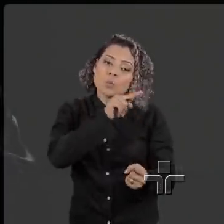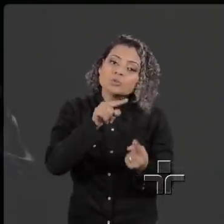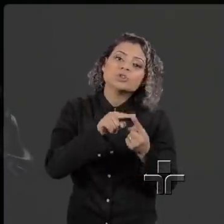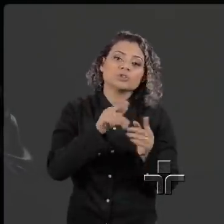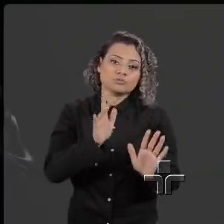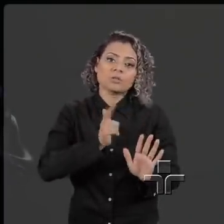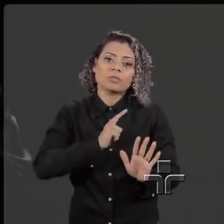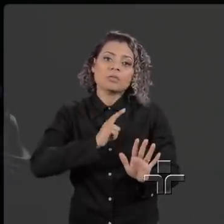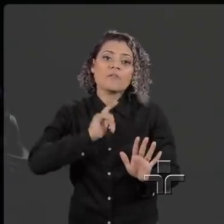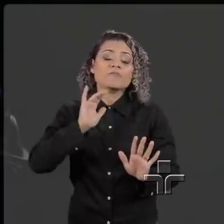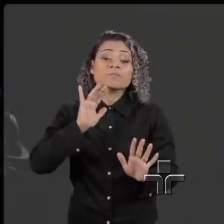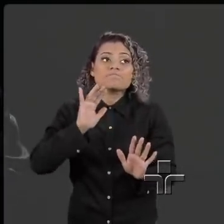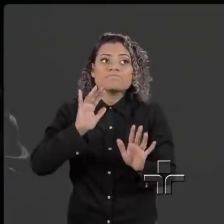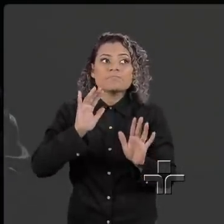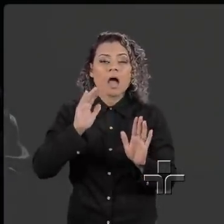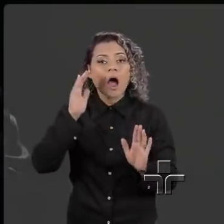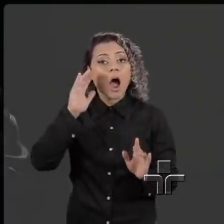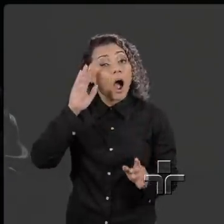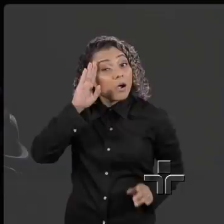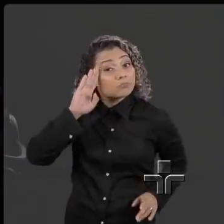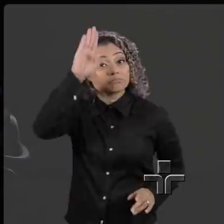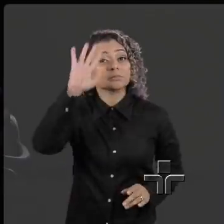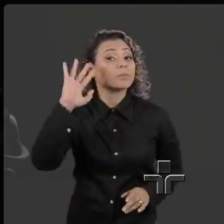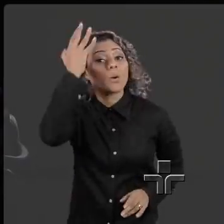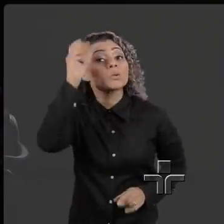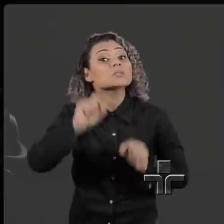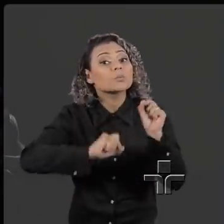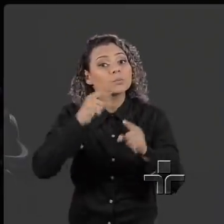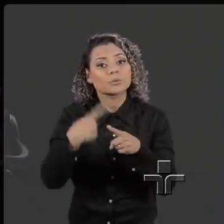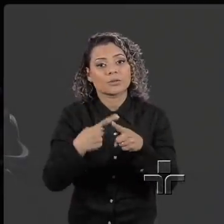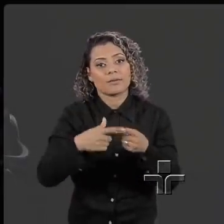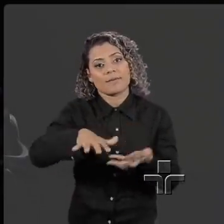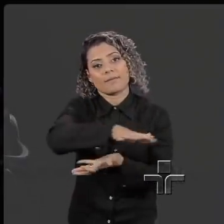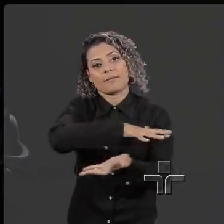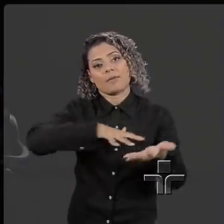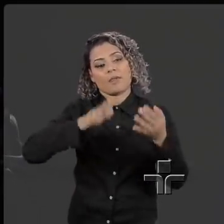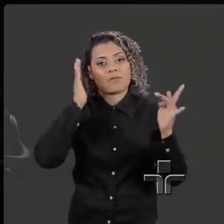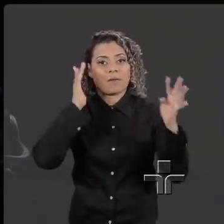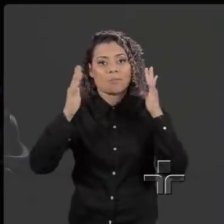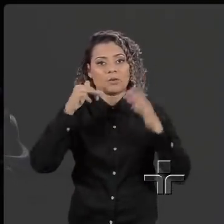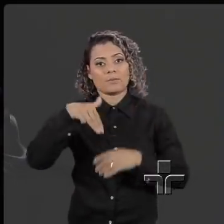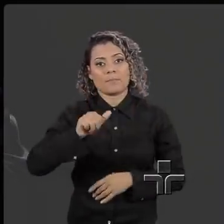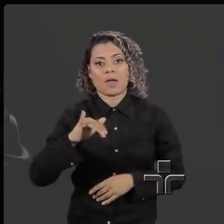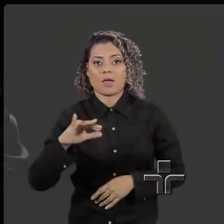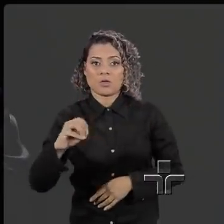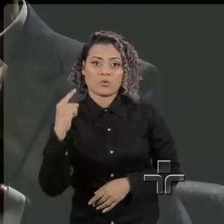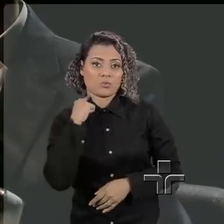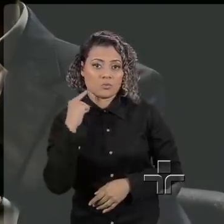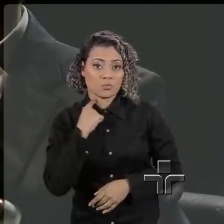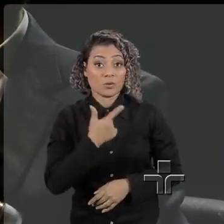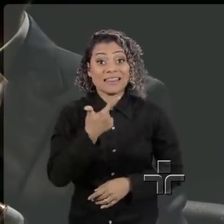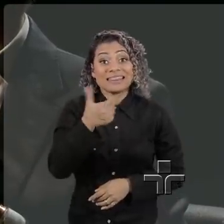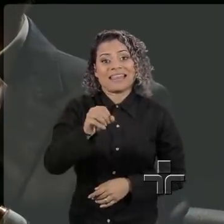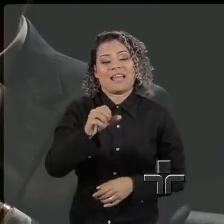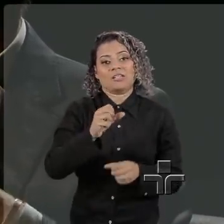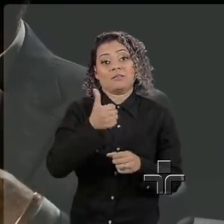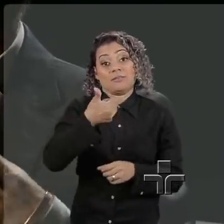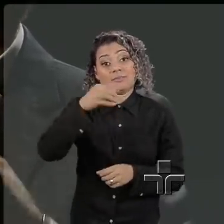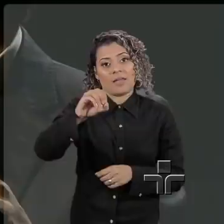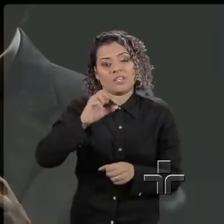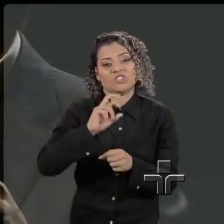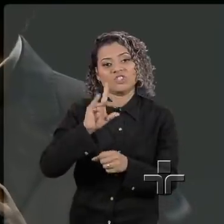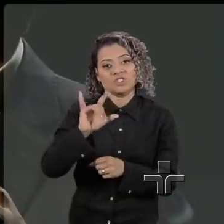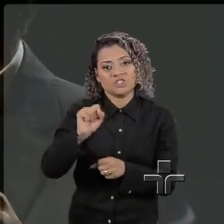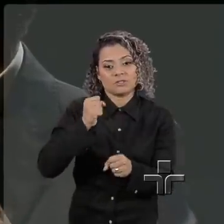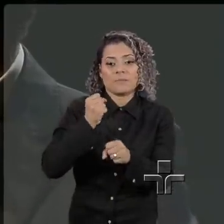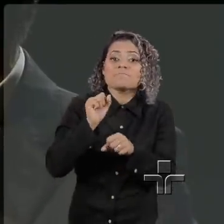tiveram outras menores, mas uma principal, que foi a greve dos caminhoneiros em maio, durante 10 dias, e que gerou tanto